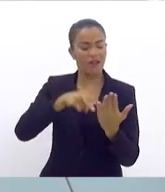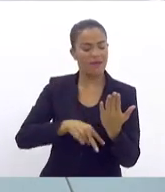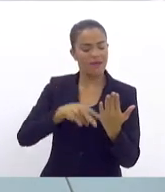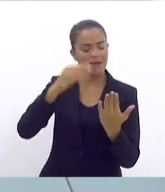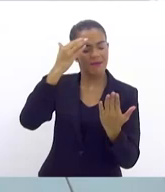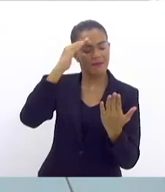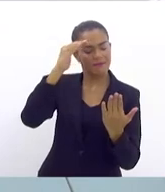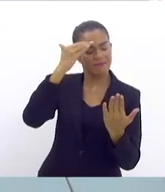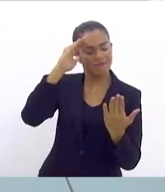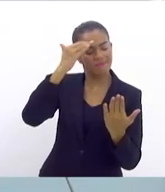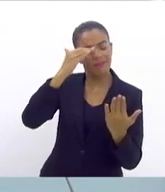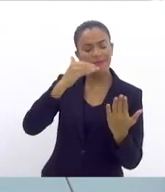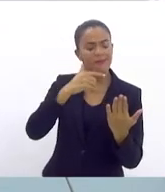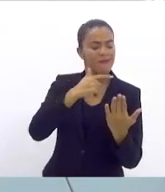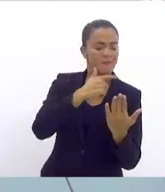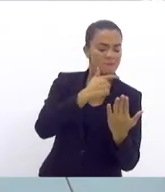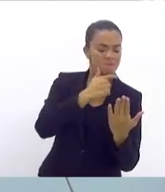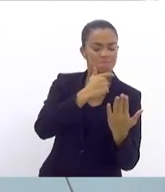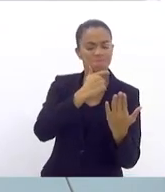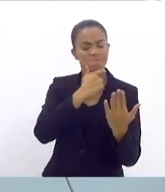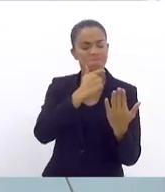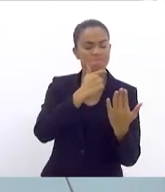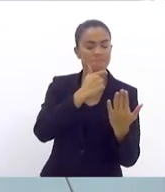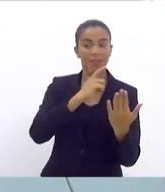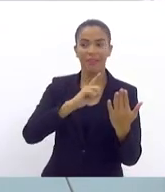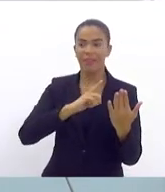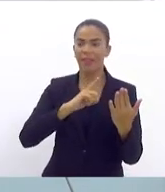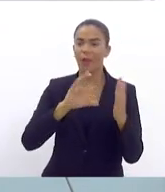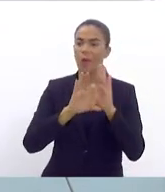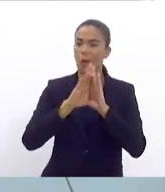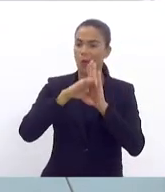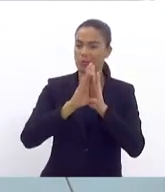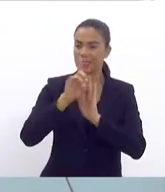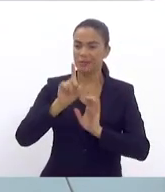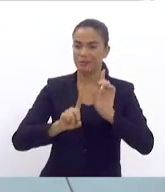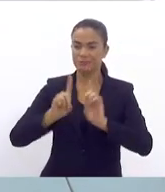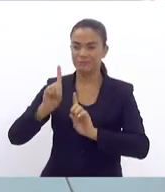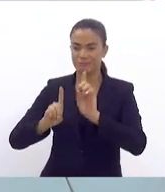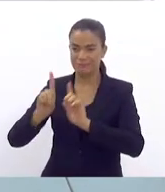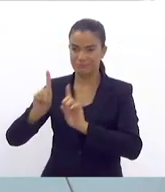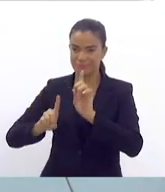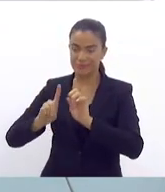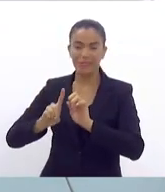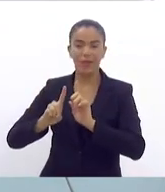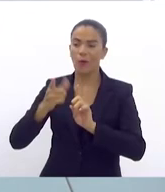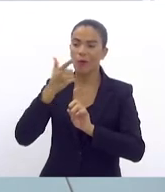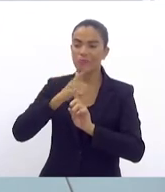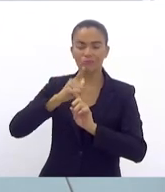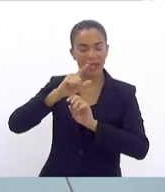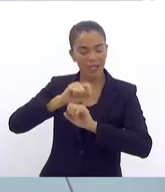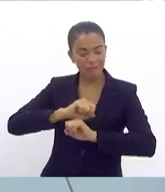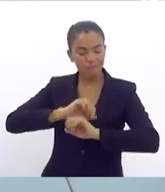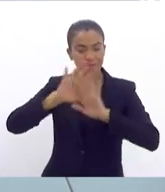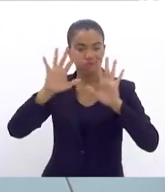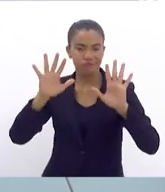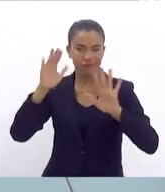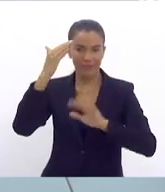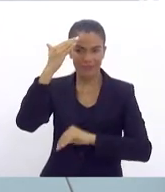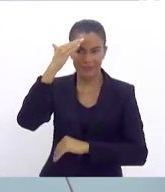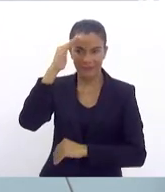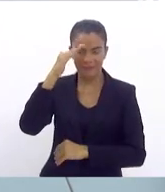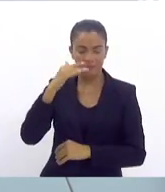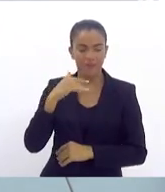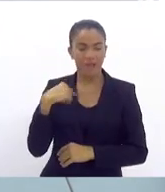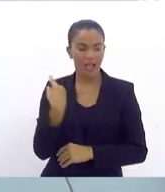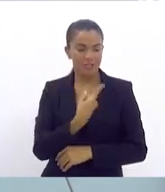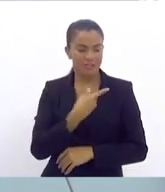questões, tem um conceito na estatística que define isso claramente. Porque a gente acha que